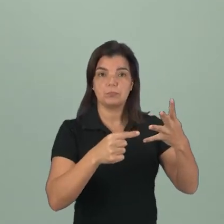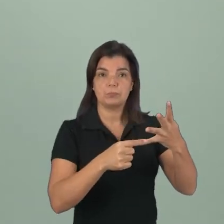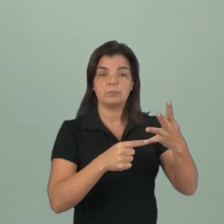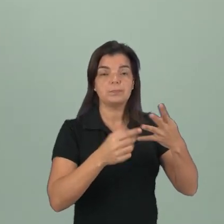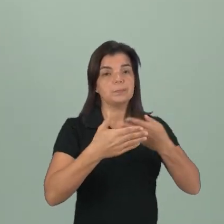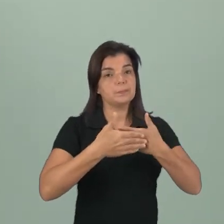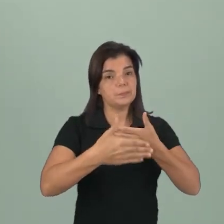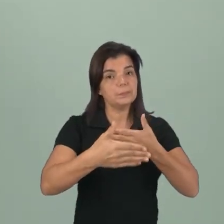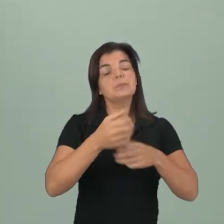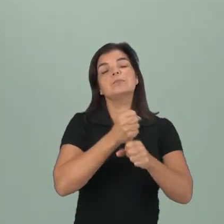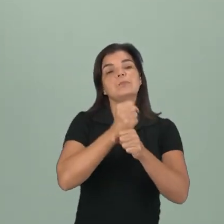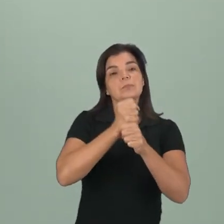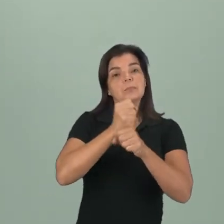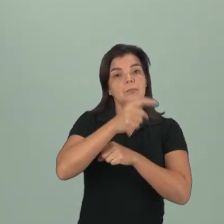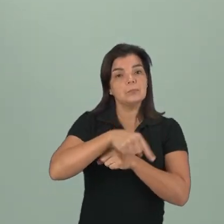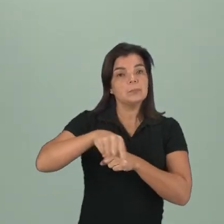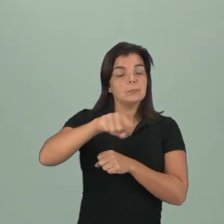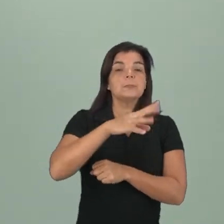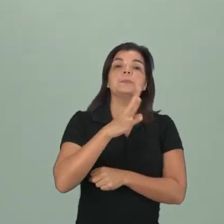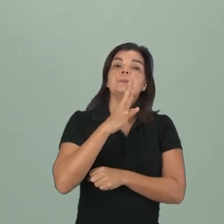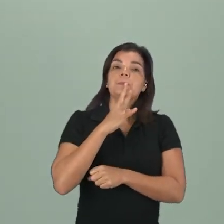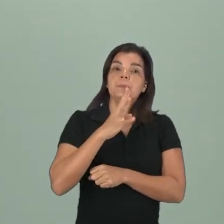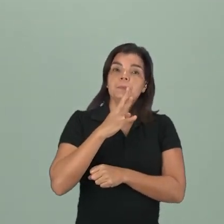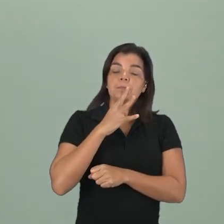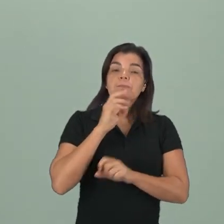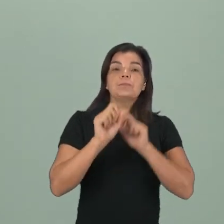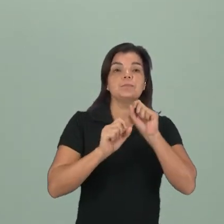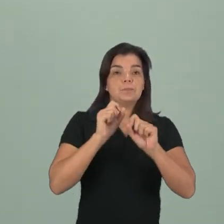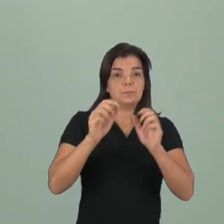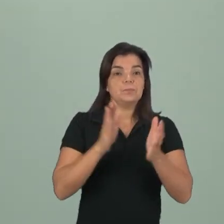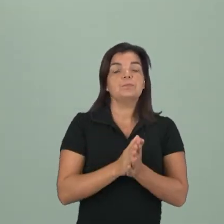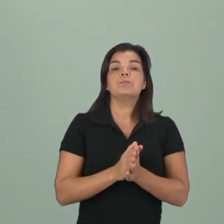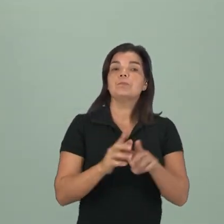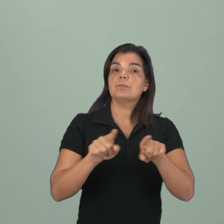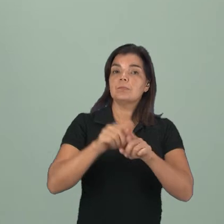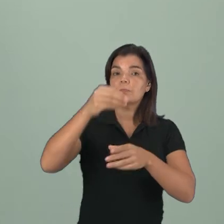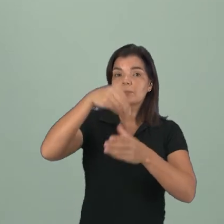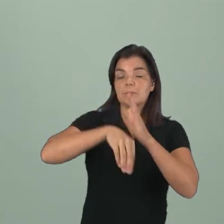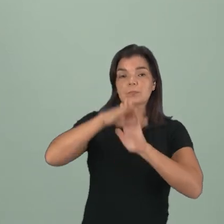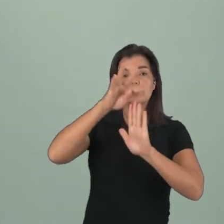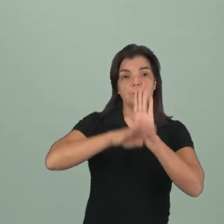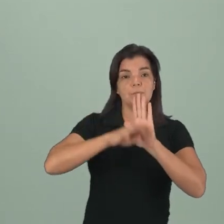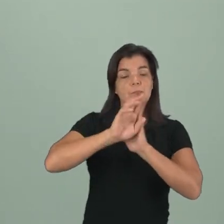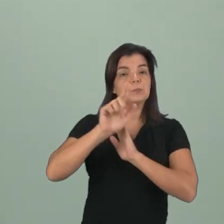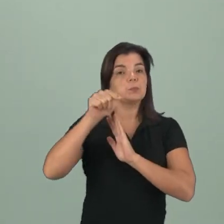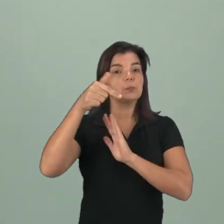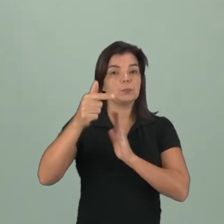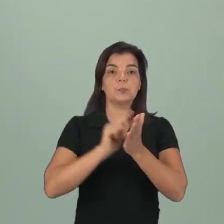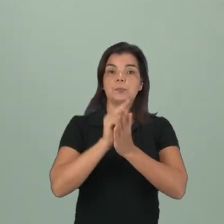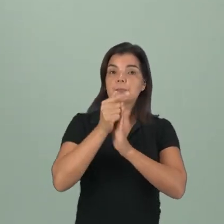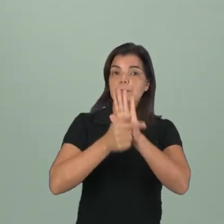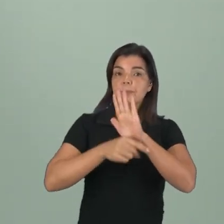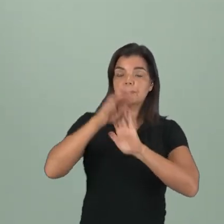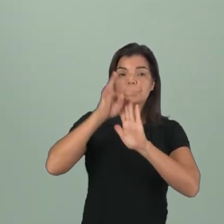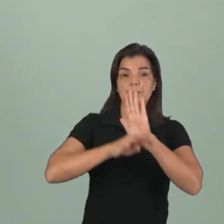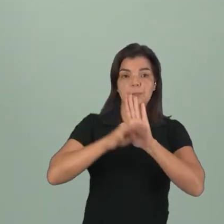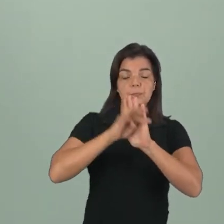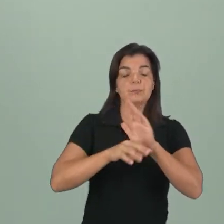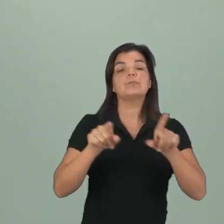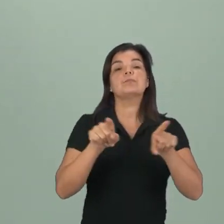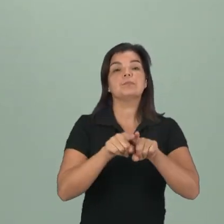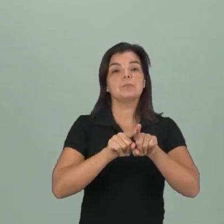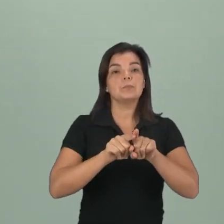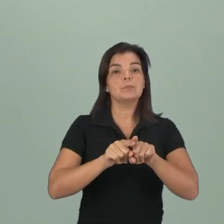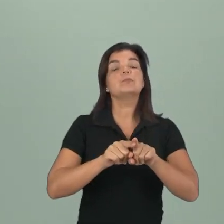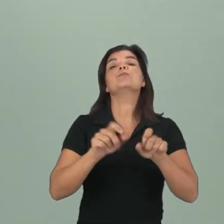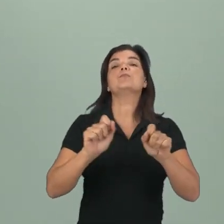No decorrer dos anos, vocês vão conhecer mais esse recurso dentro dos textos, dentro de outros gêneros textuais, dentro dos